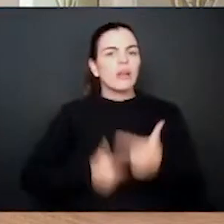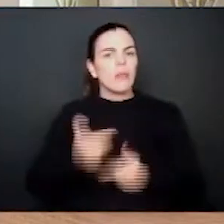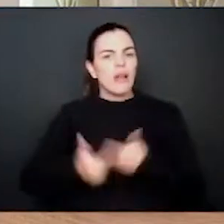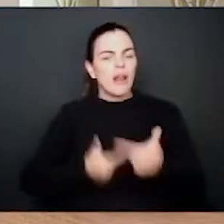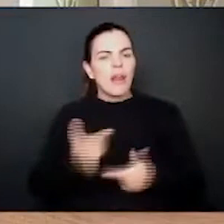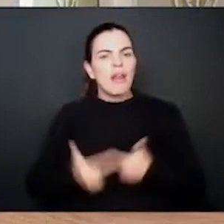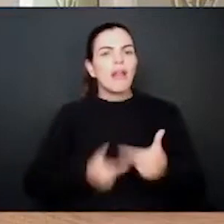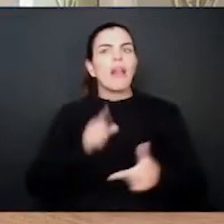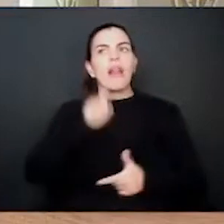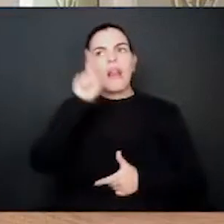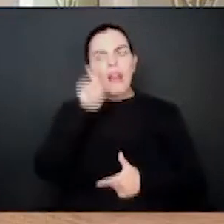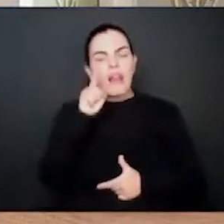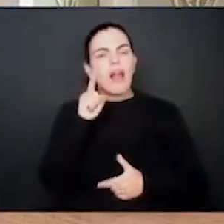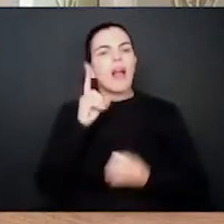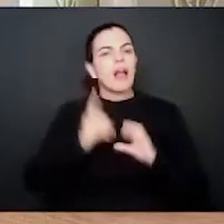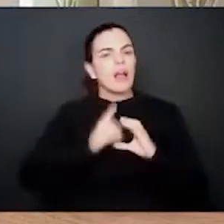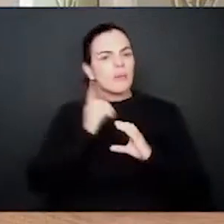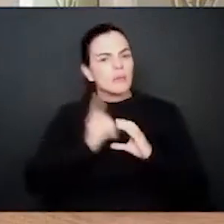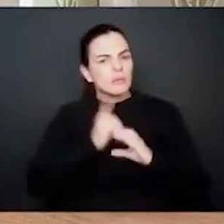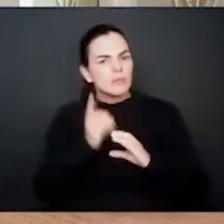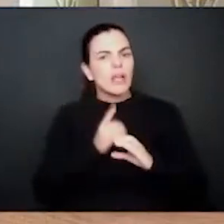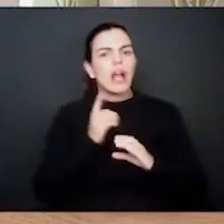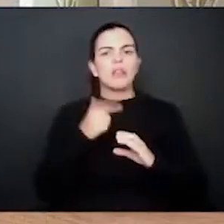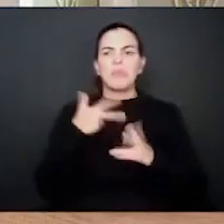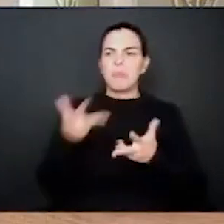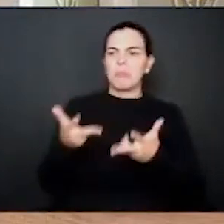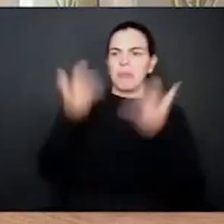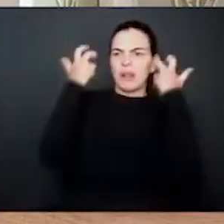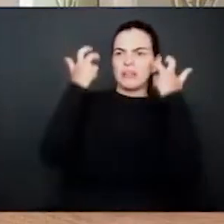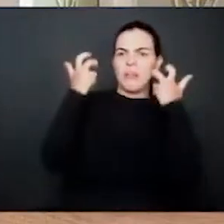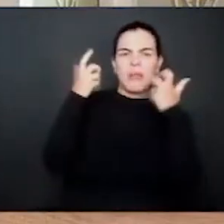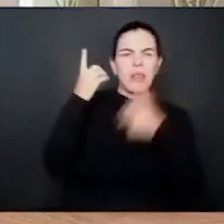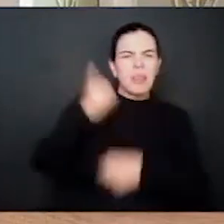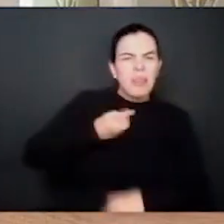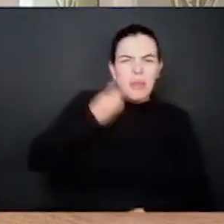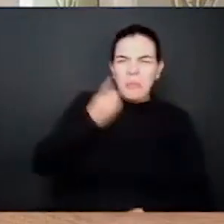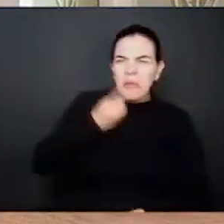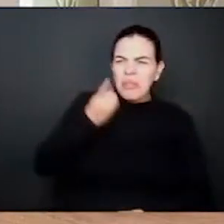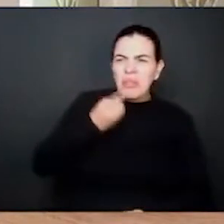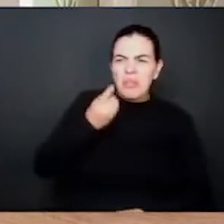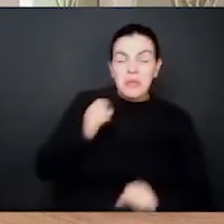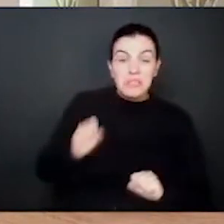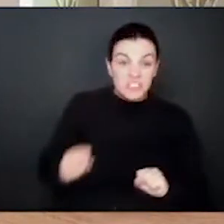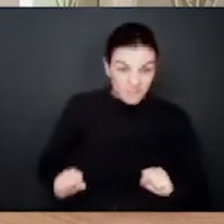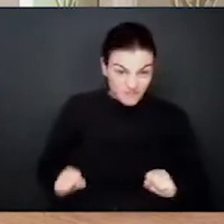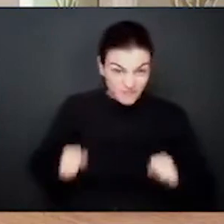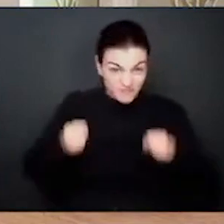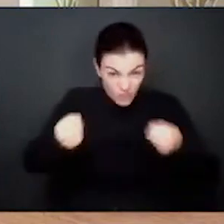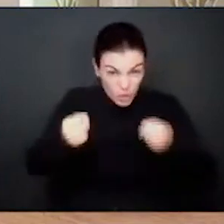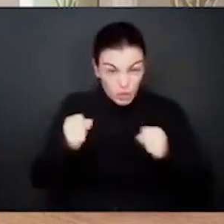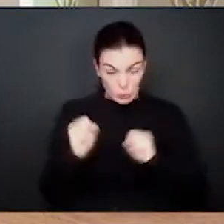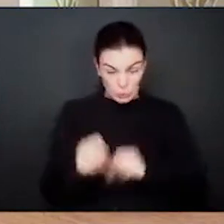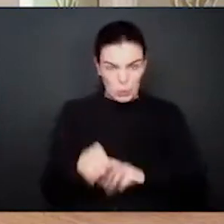vejo a falta de empenho dos deputados em distribuir melhor a renda para a primeira